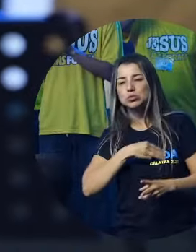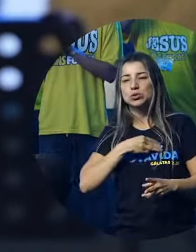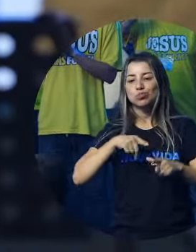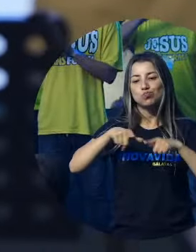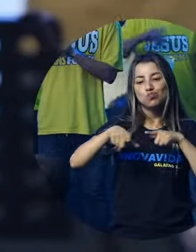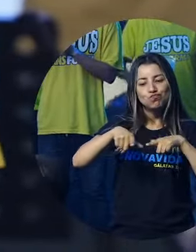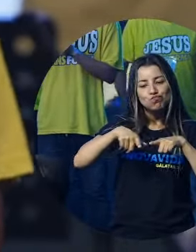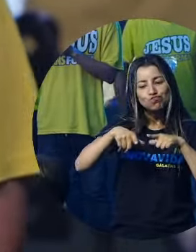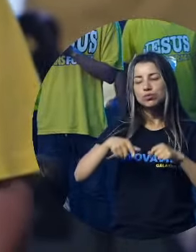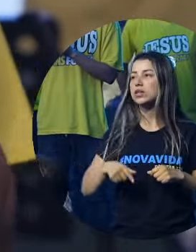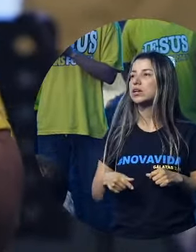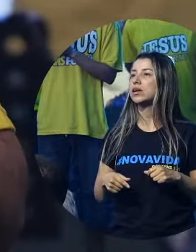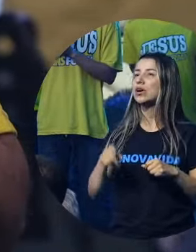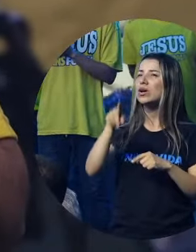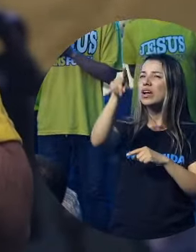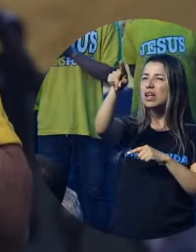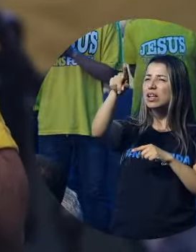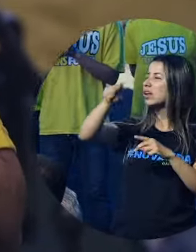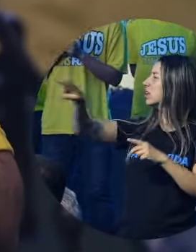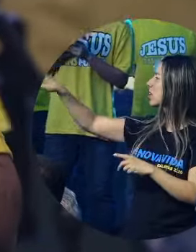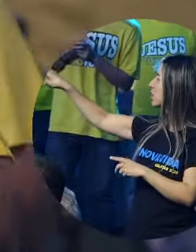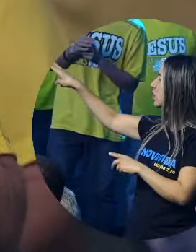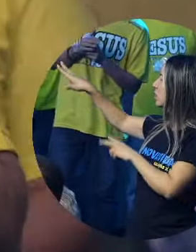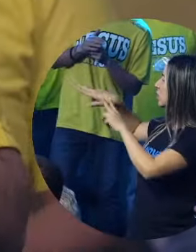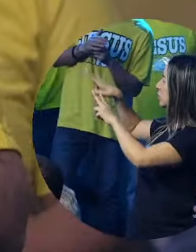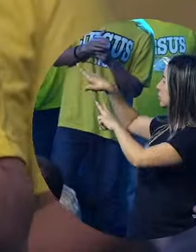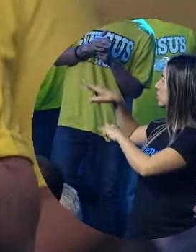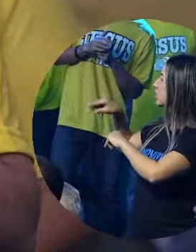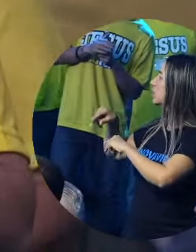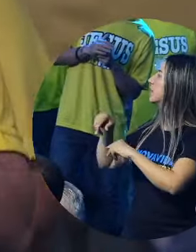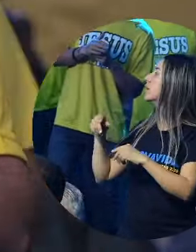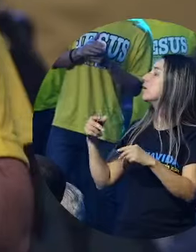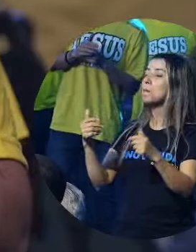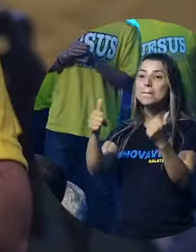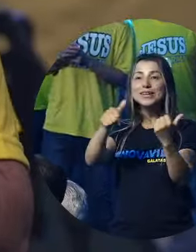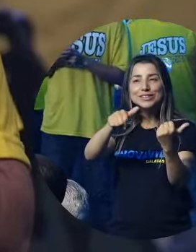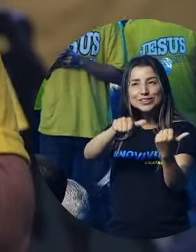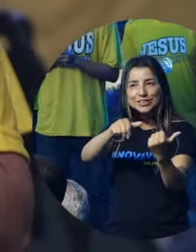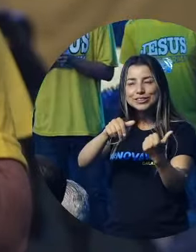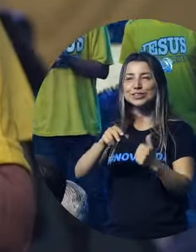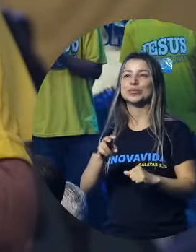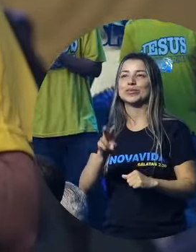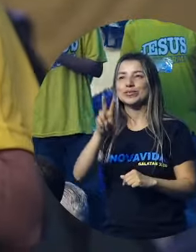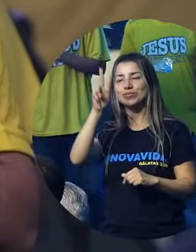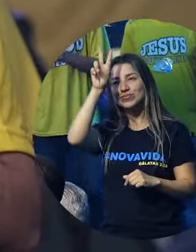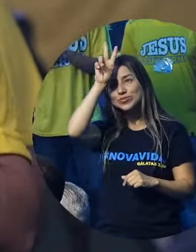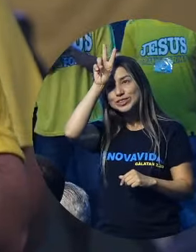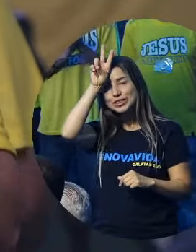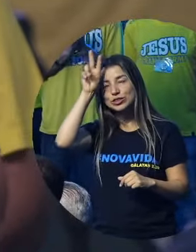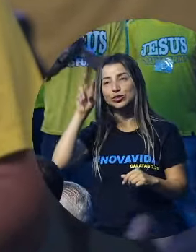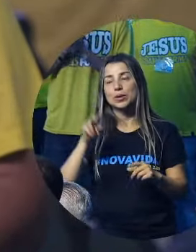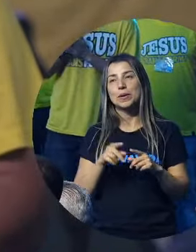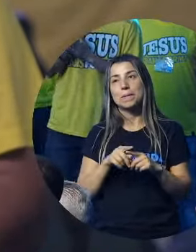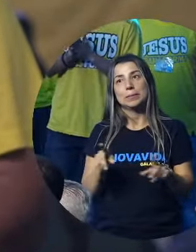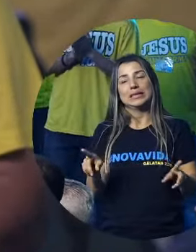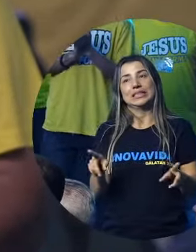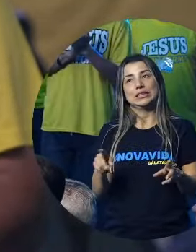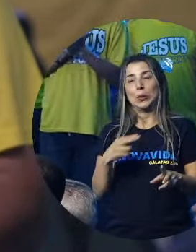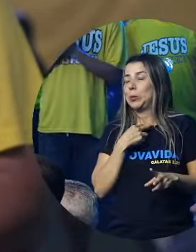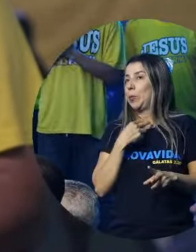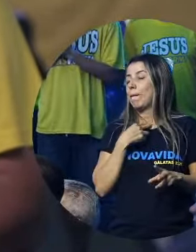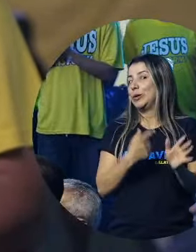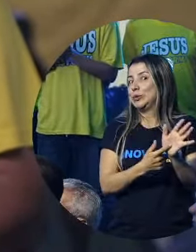É uma cena de um batismo de um índio pelos nossos missionários, lindo. Nós não podemos divulgar.